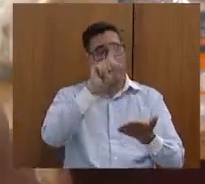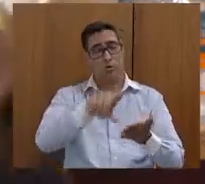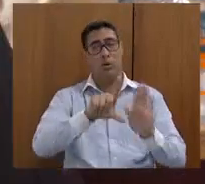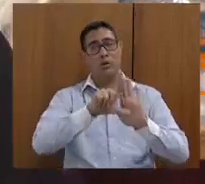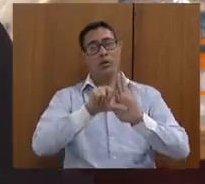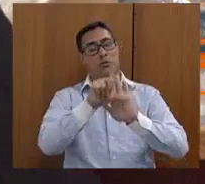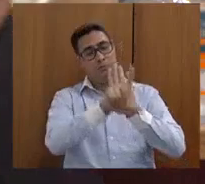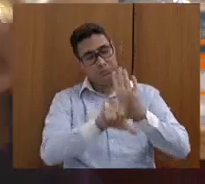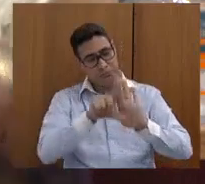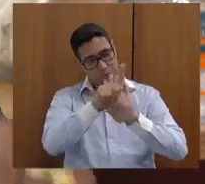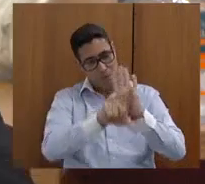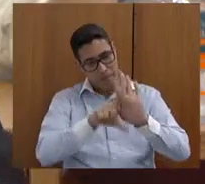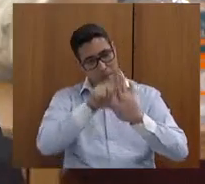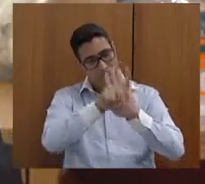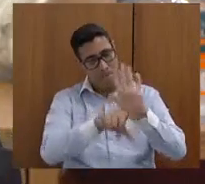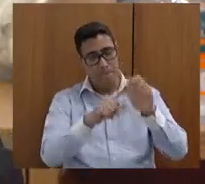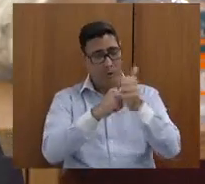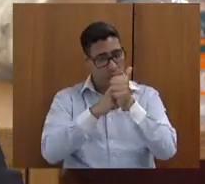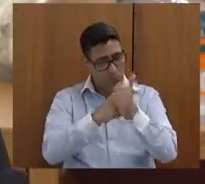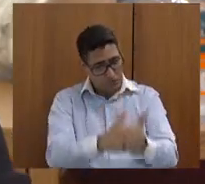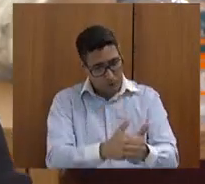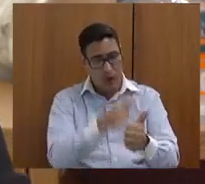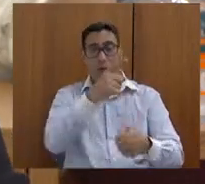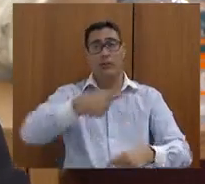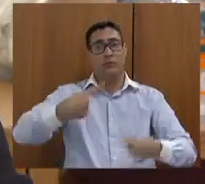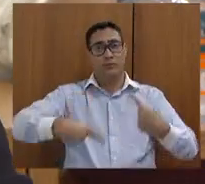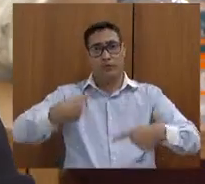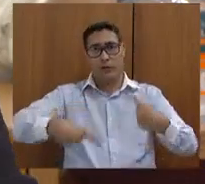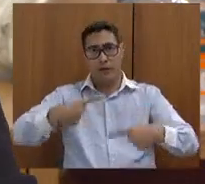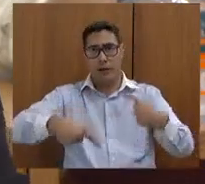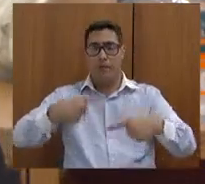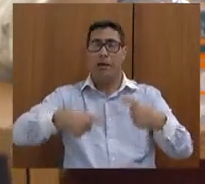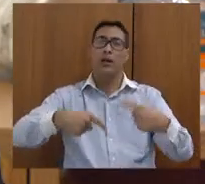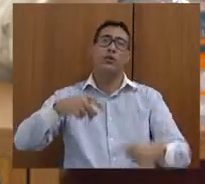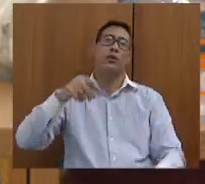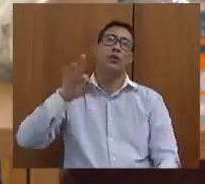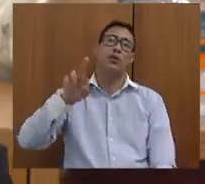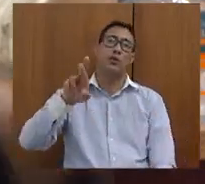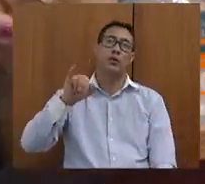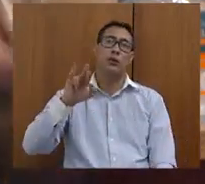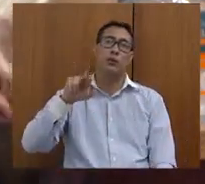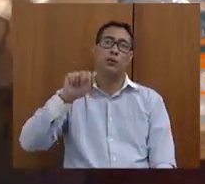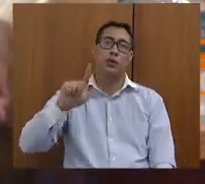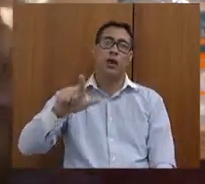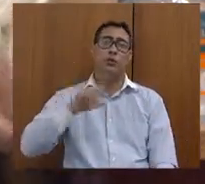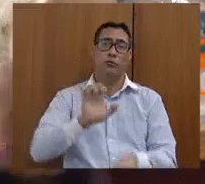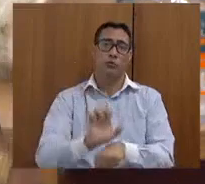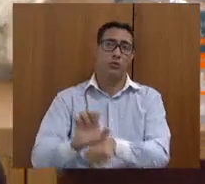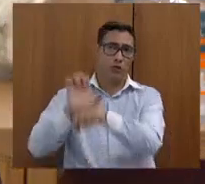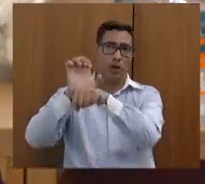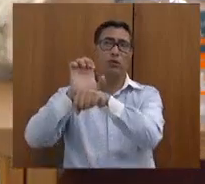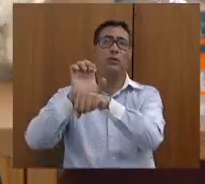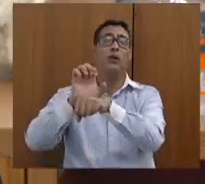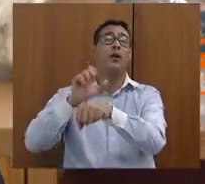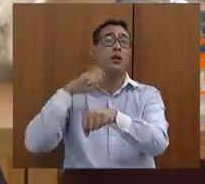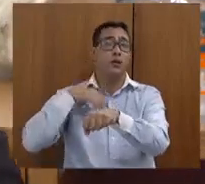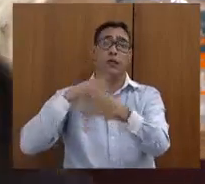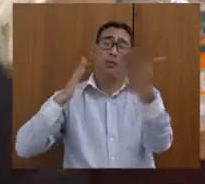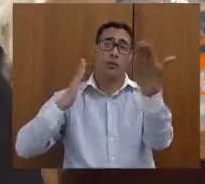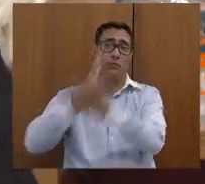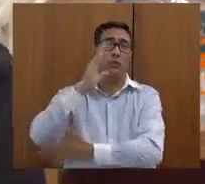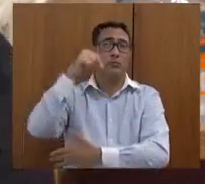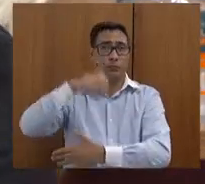que foi acompanhado pelo debate do tribunal da Advocacia Geral do Estado foi aprovado por essa casa